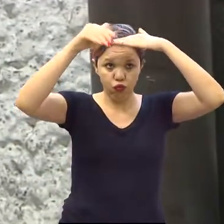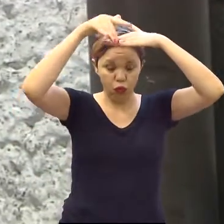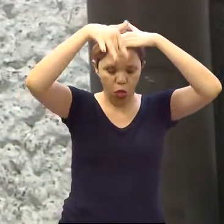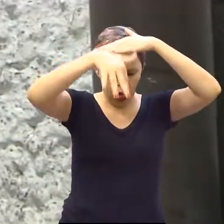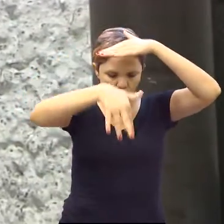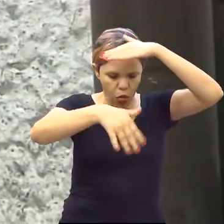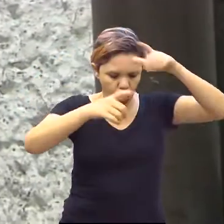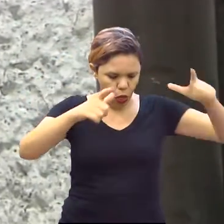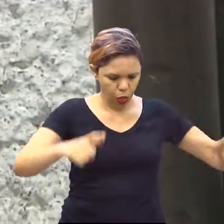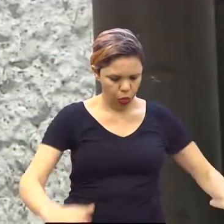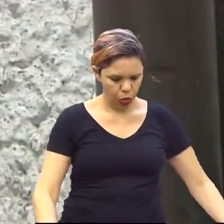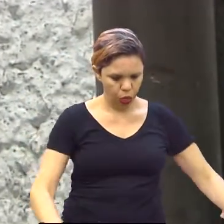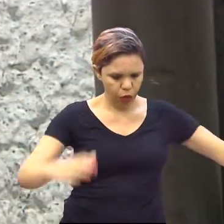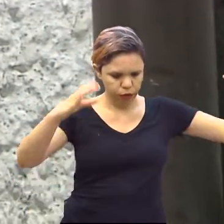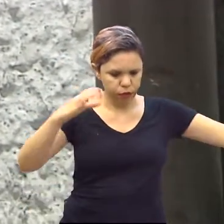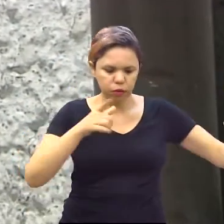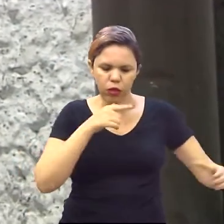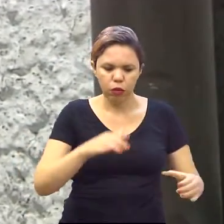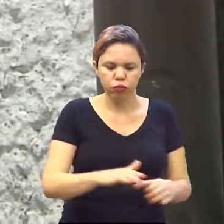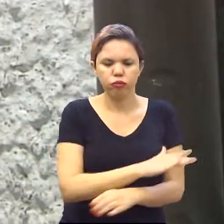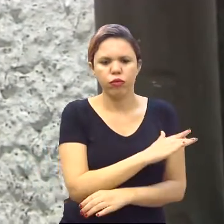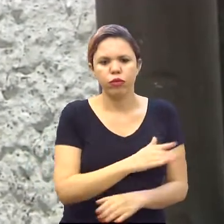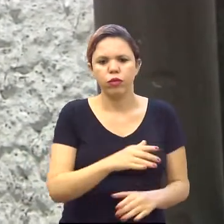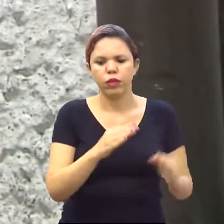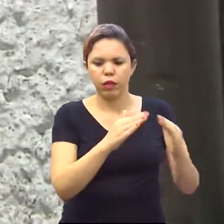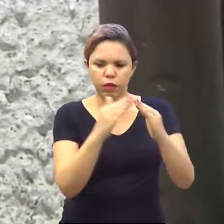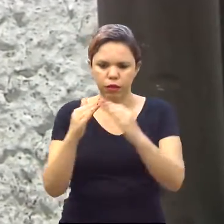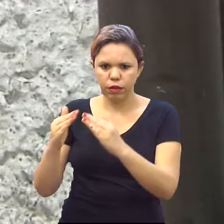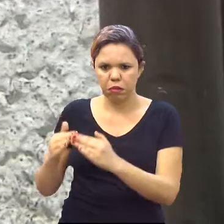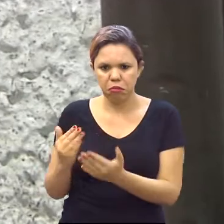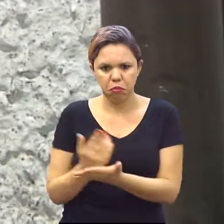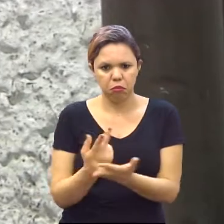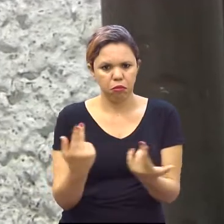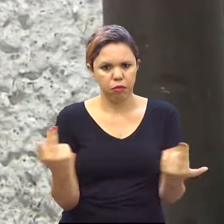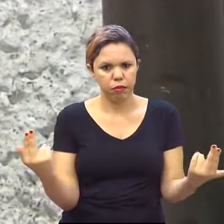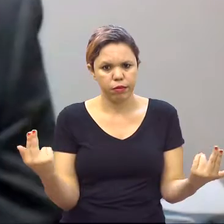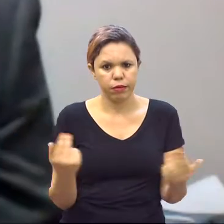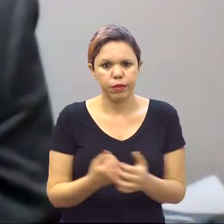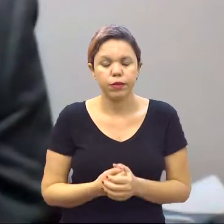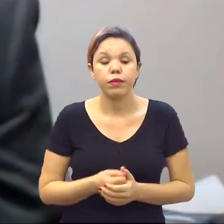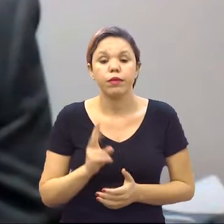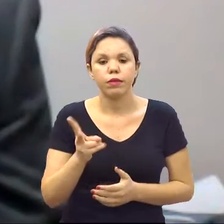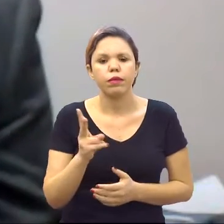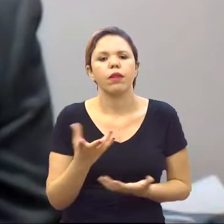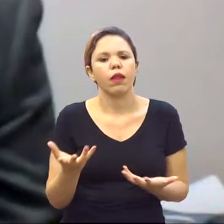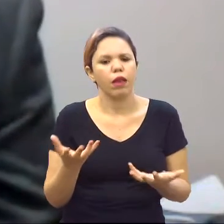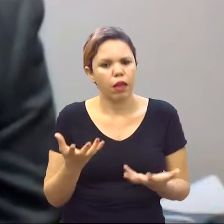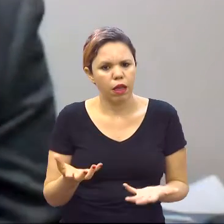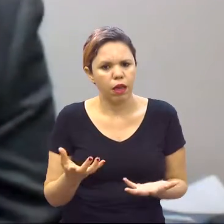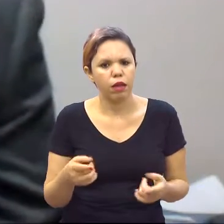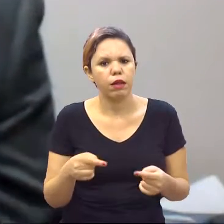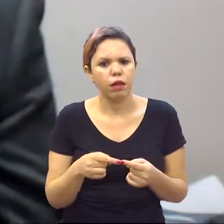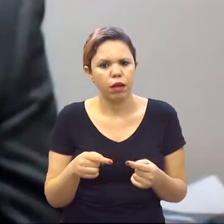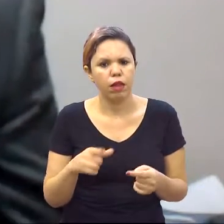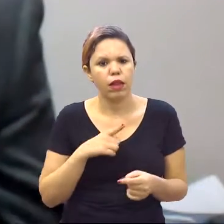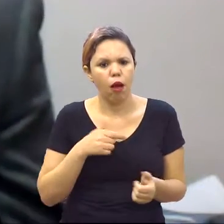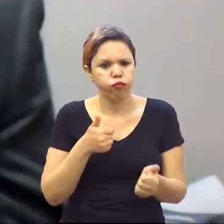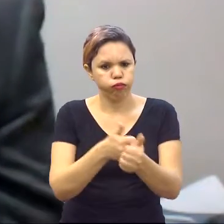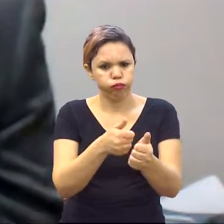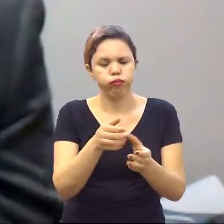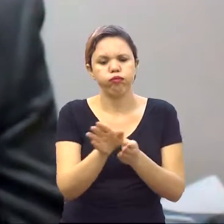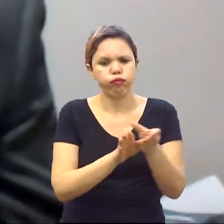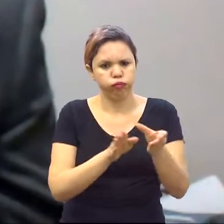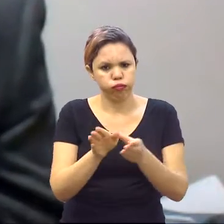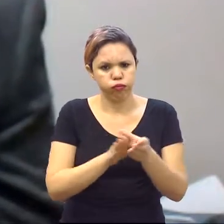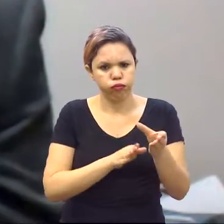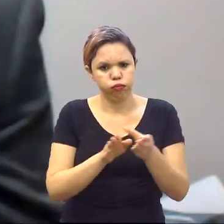e armazenamento em cisternas. E em residências, da mesma forma, sempre procurando seguir